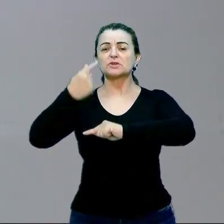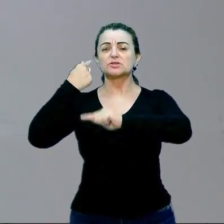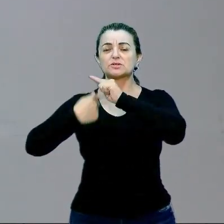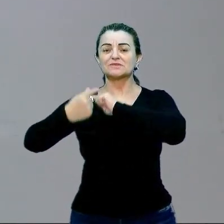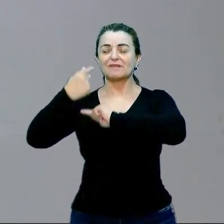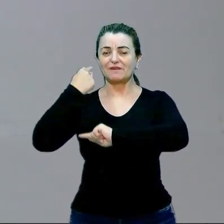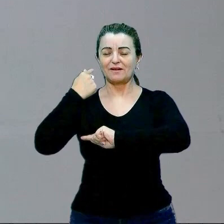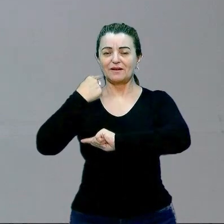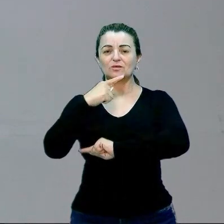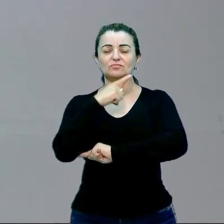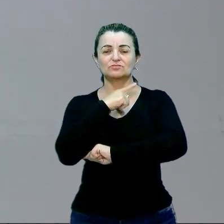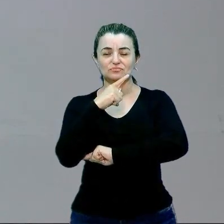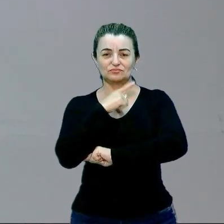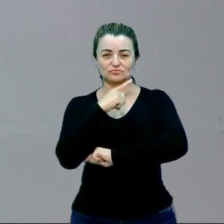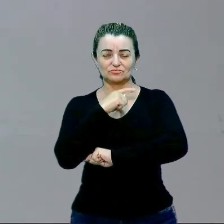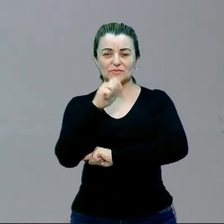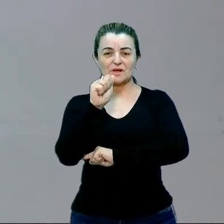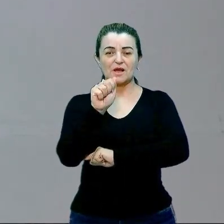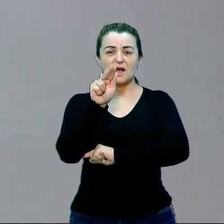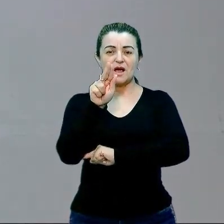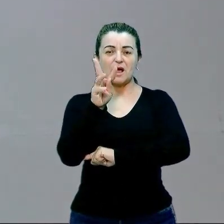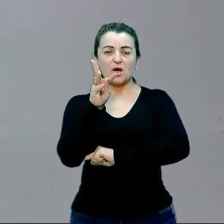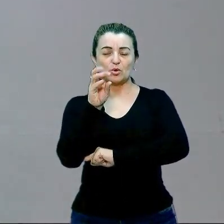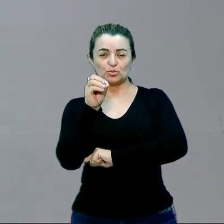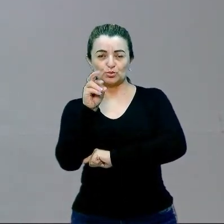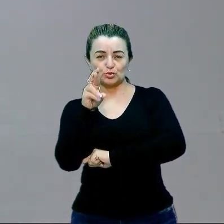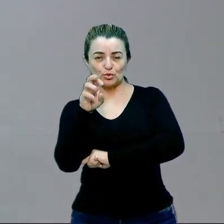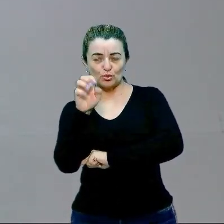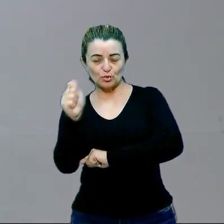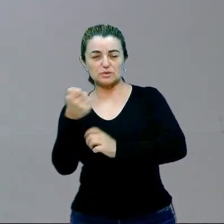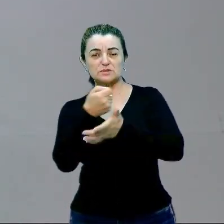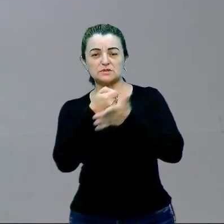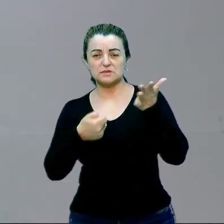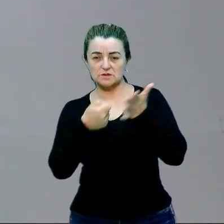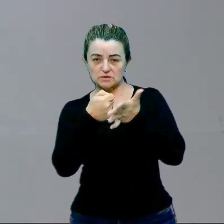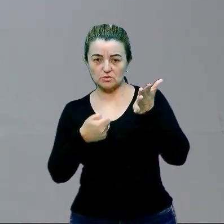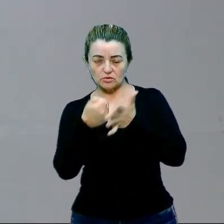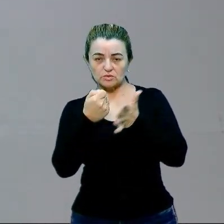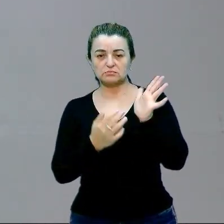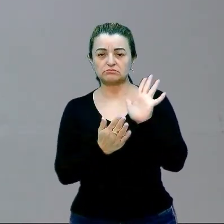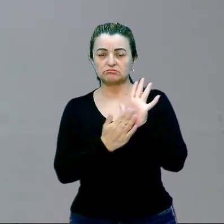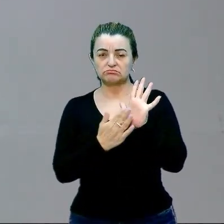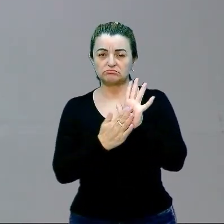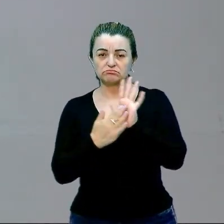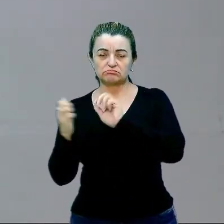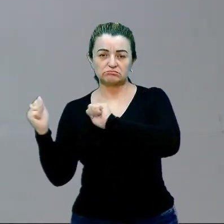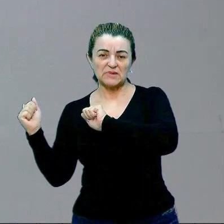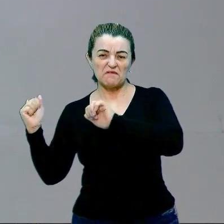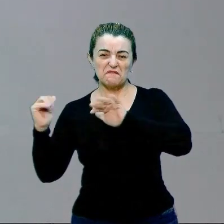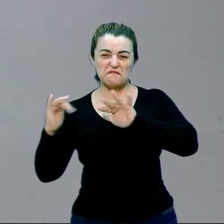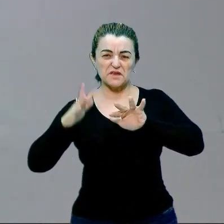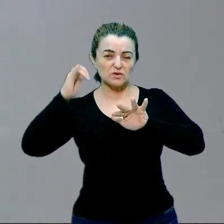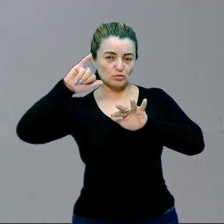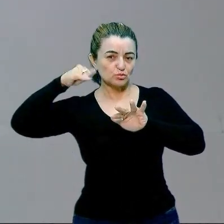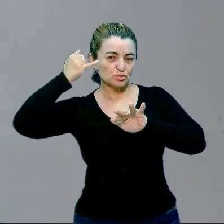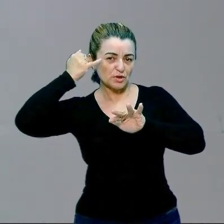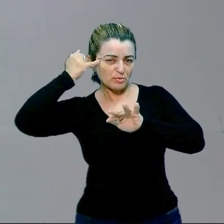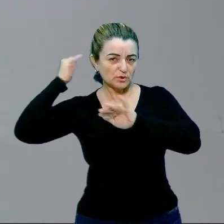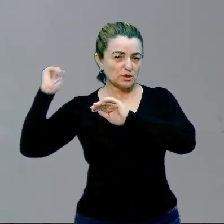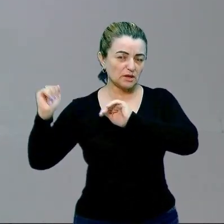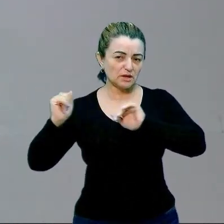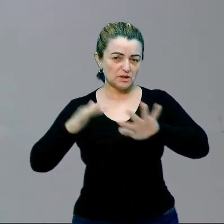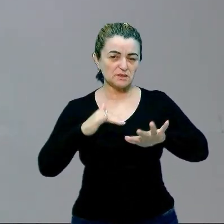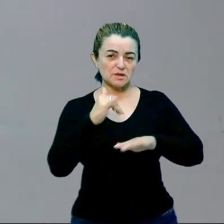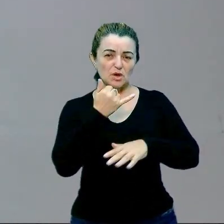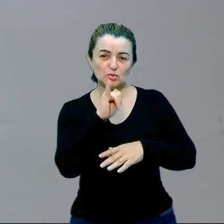eu tinha autores, escritores que retratavam um pouco da vinda dos japoneses e dos